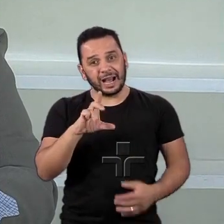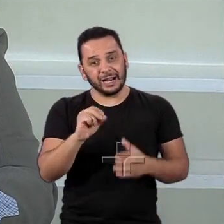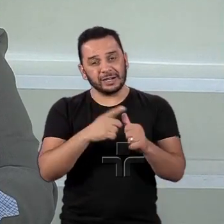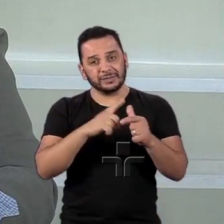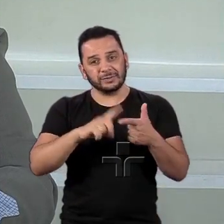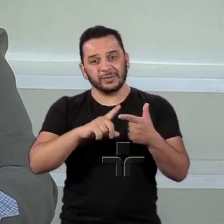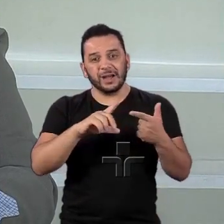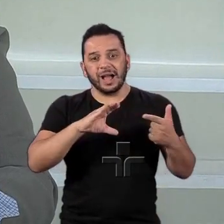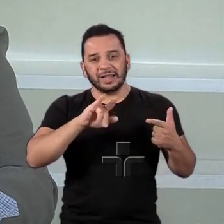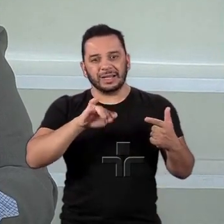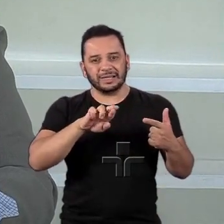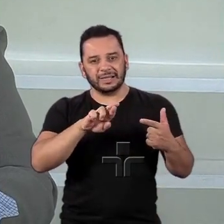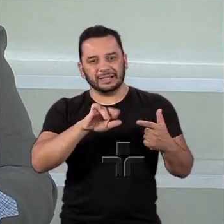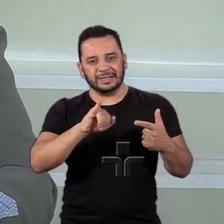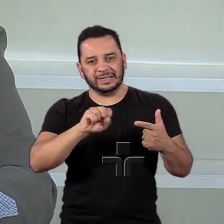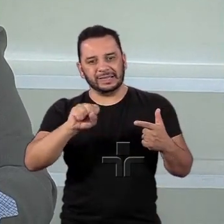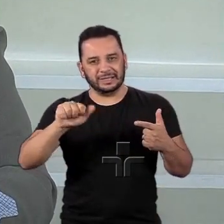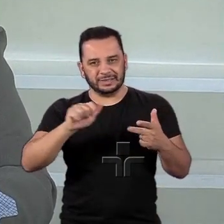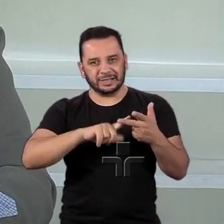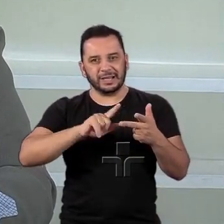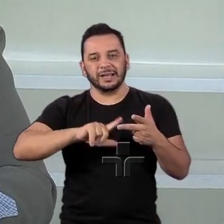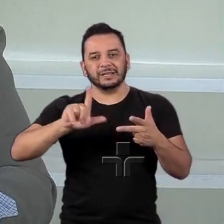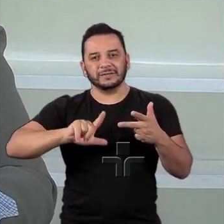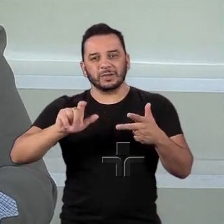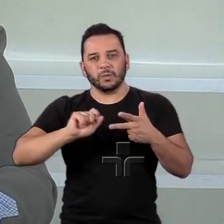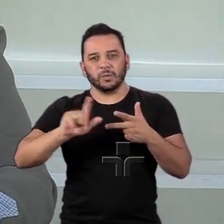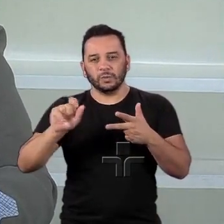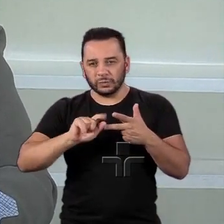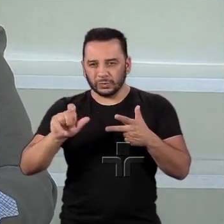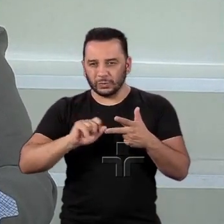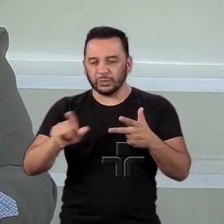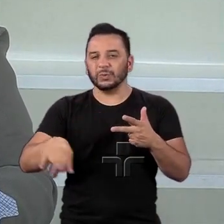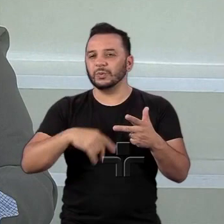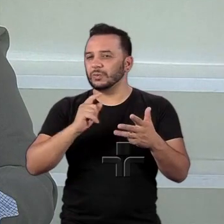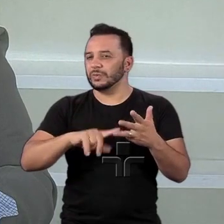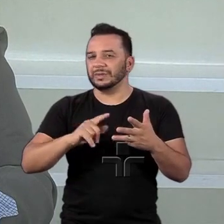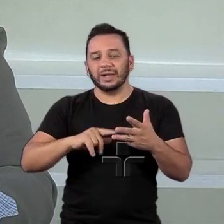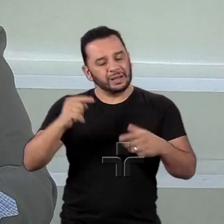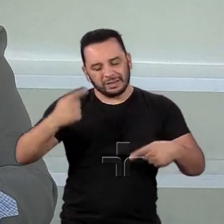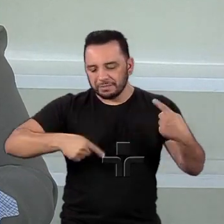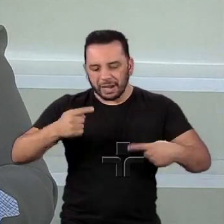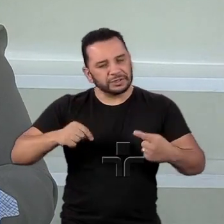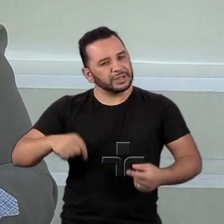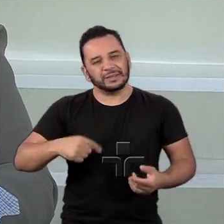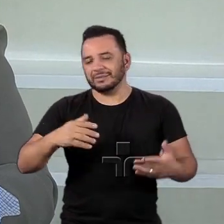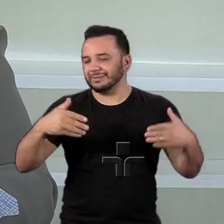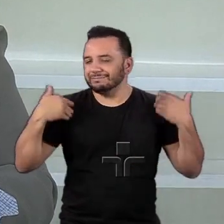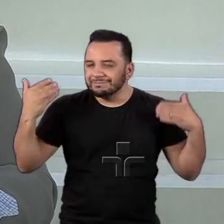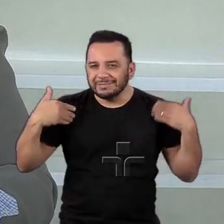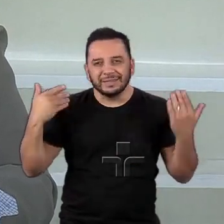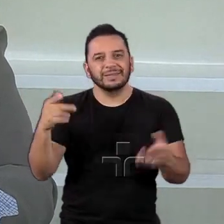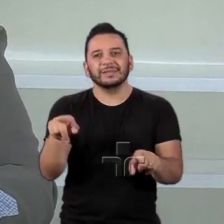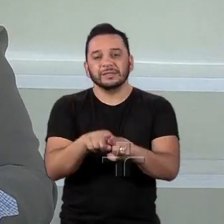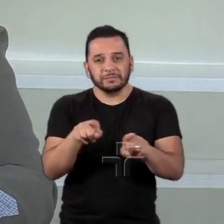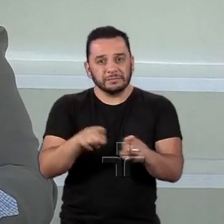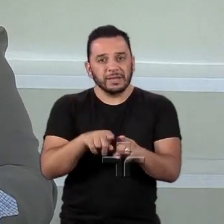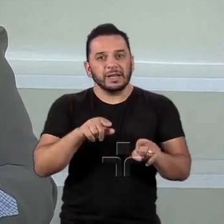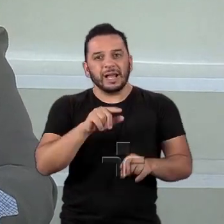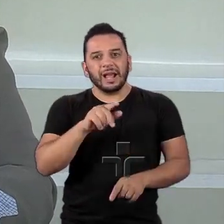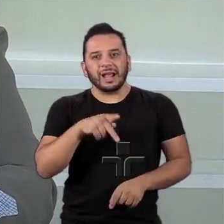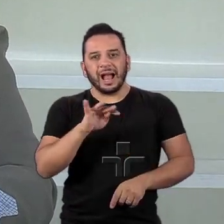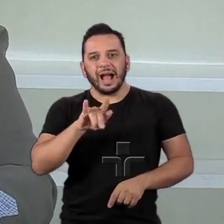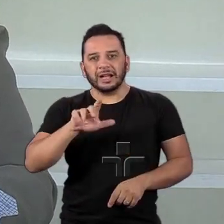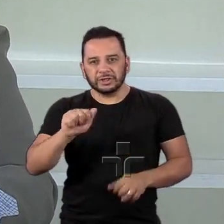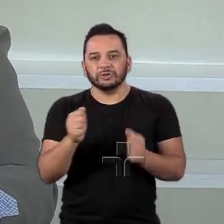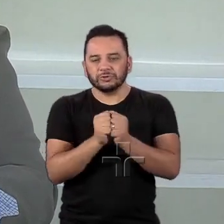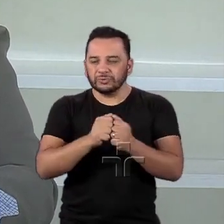programa Roda Viva, que traz um debate sobre as eleições. É uma alegria estar com a Cátia Abreu, aqui o Eduardo Jorge como candidatos a vice,